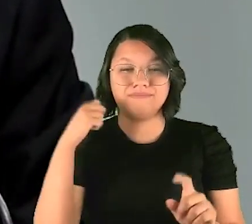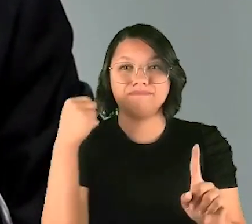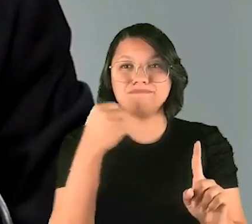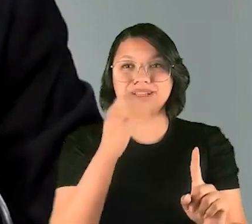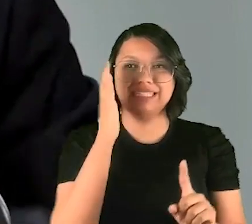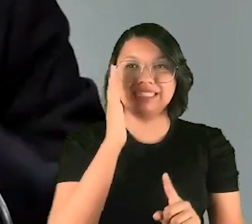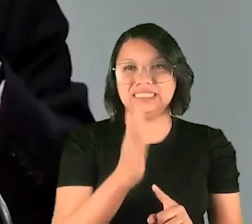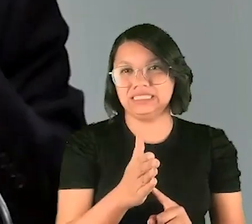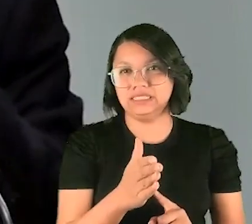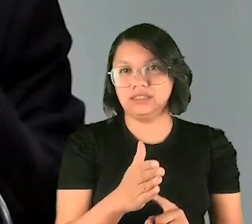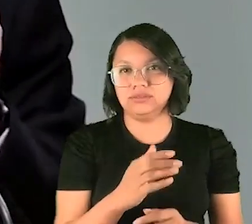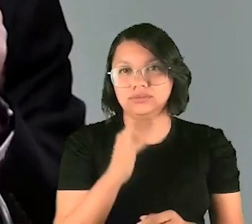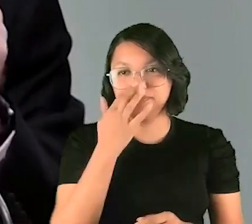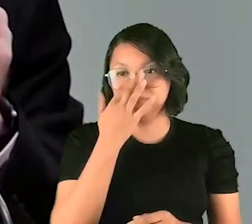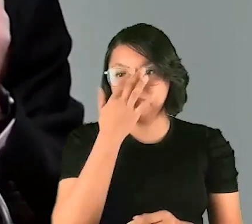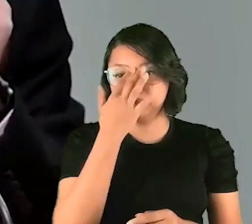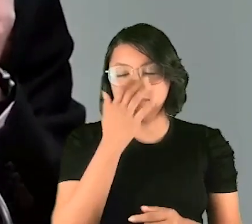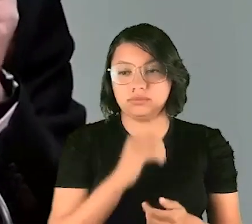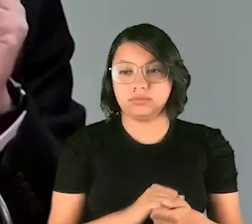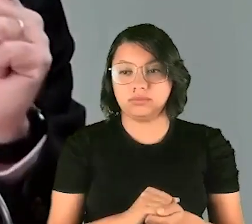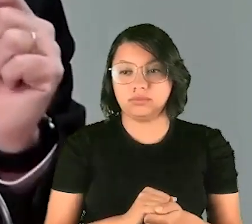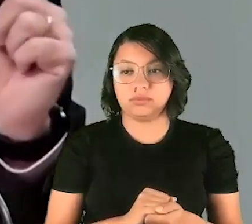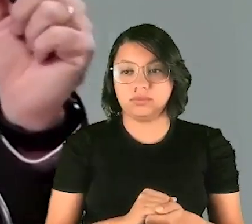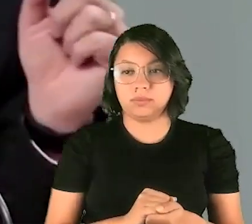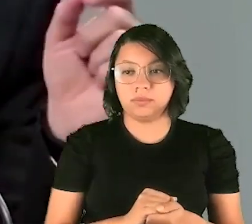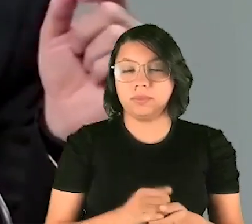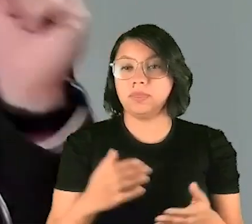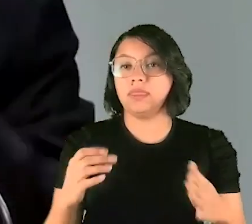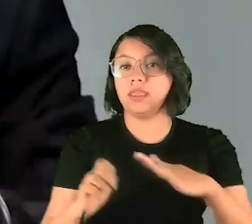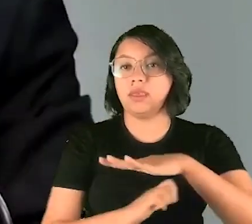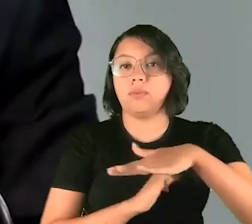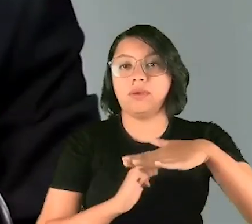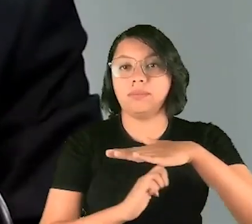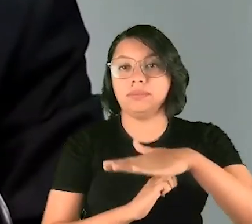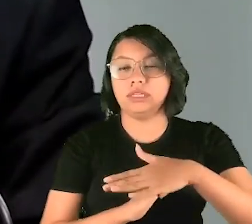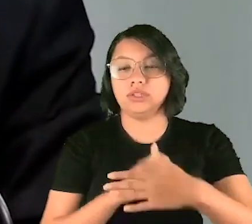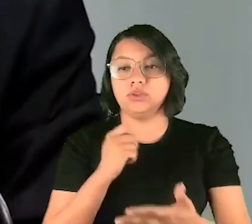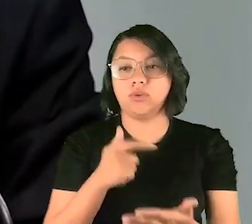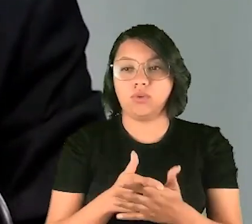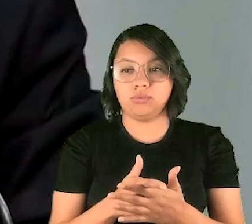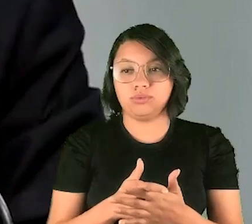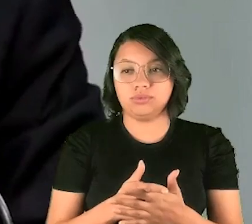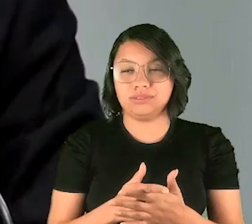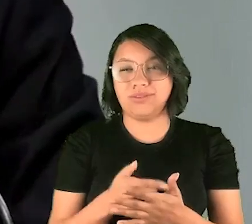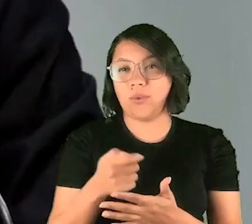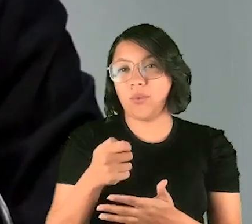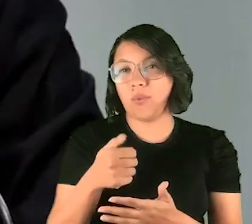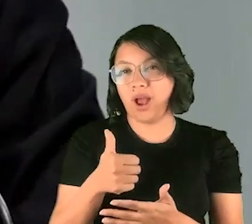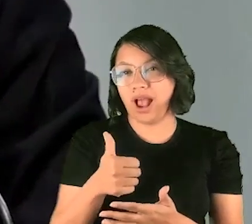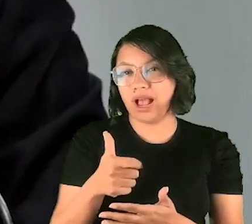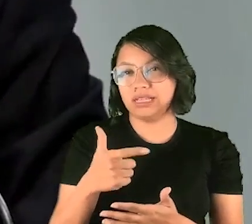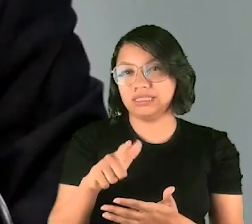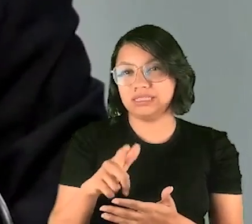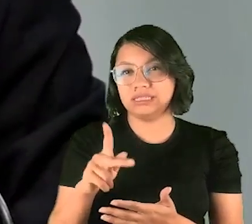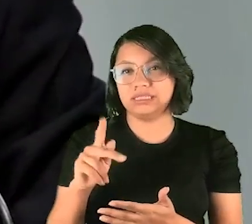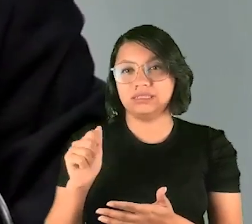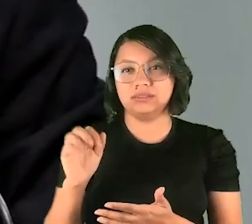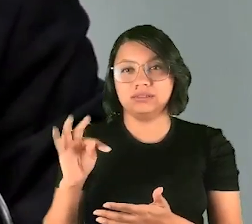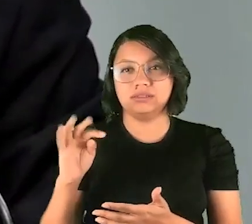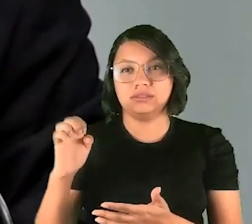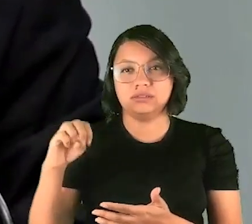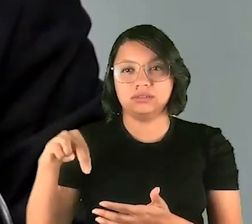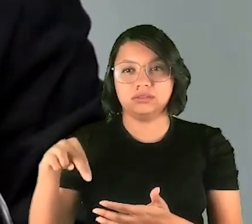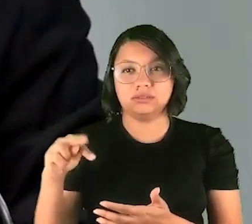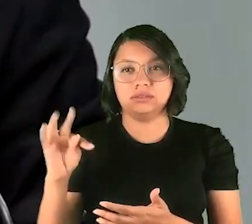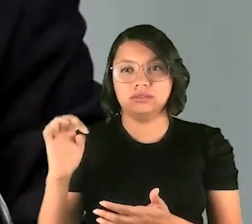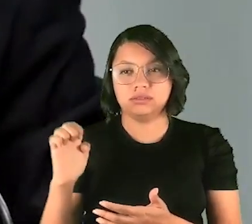aqui anteriormente. Eu acho que isso teve impacto direto nos preços futuros. A Bristol Myers comprou, estava